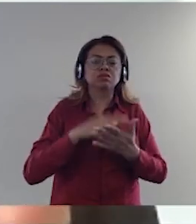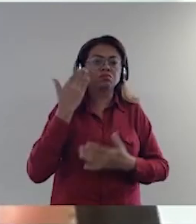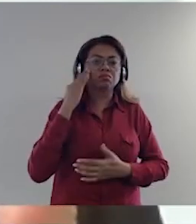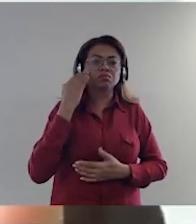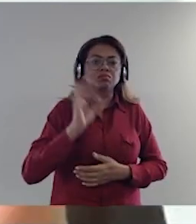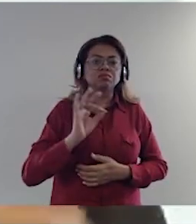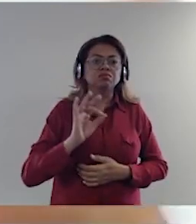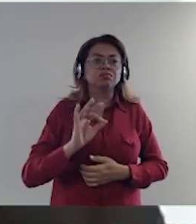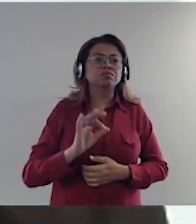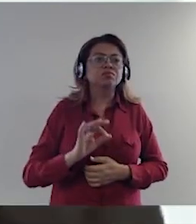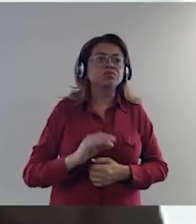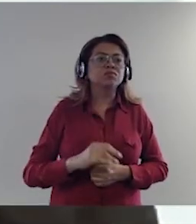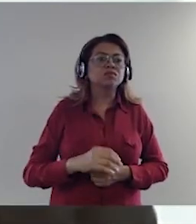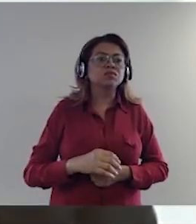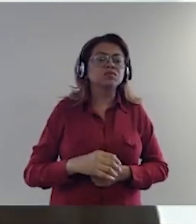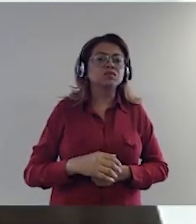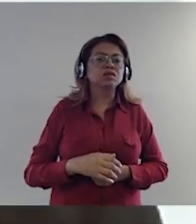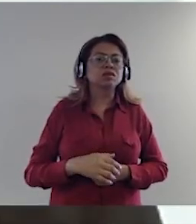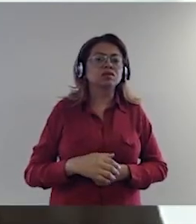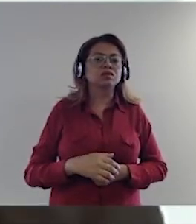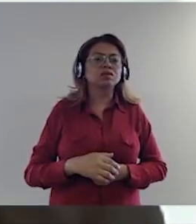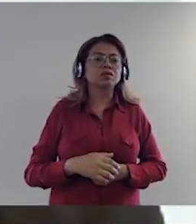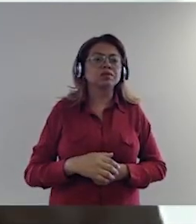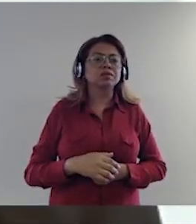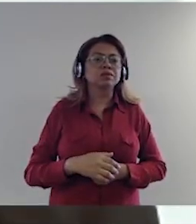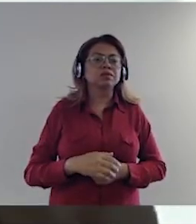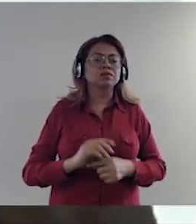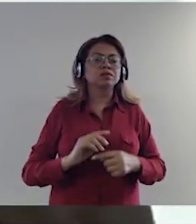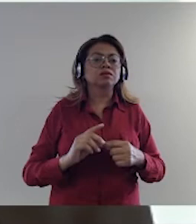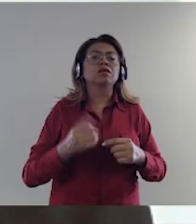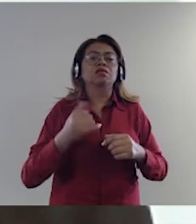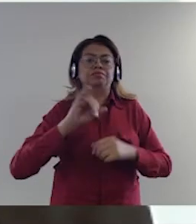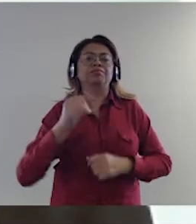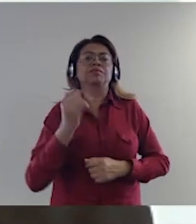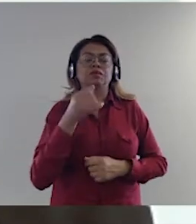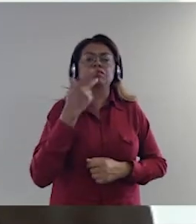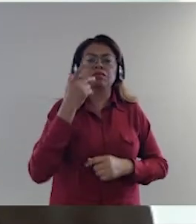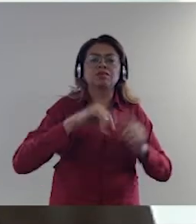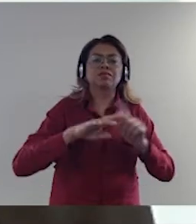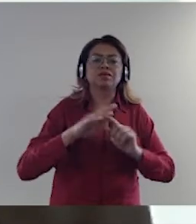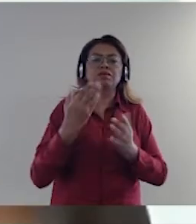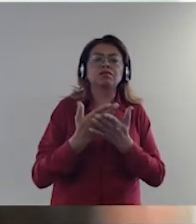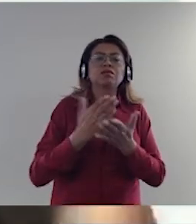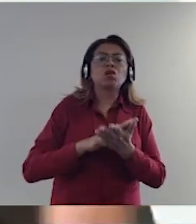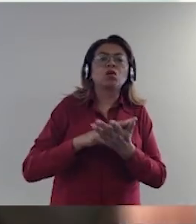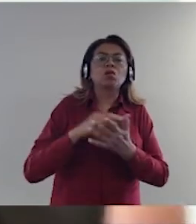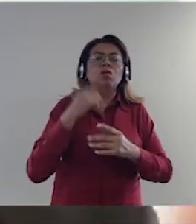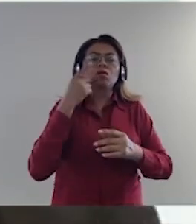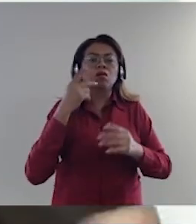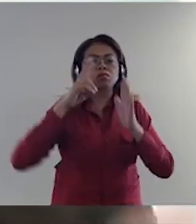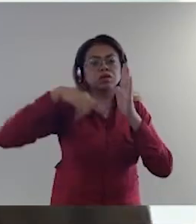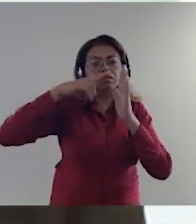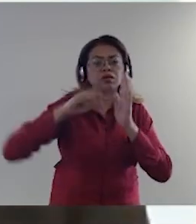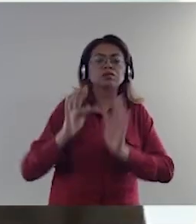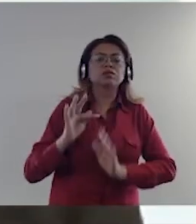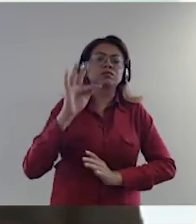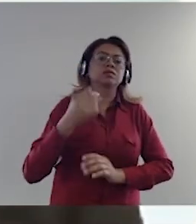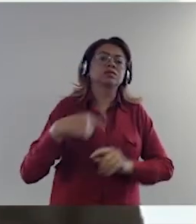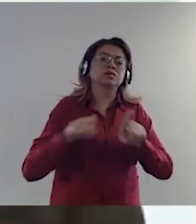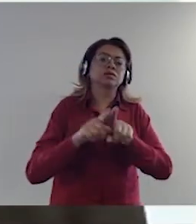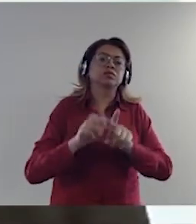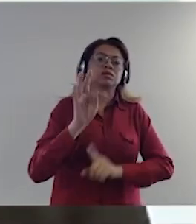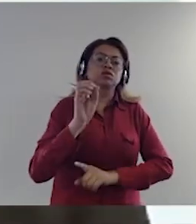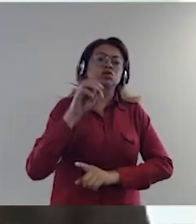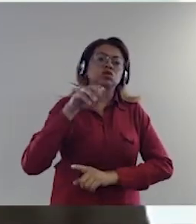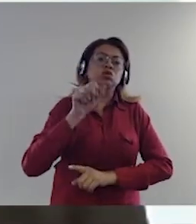E, aproveitando essa perspectiva de Villers, né, também a importância, né, de uma visão como a de Tomás de Aquino,